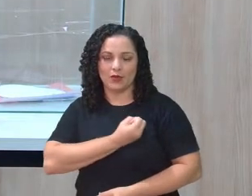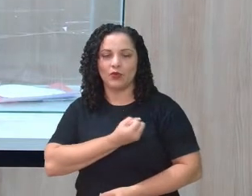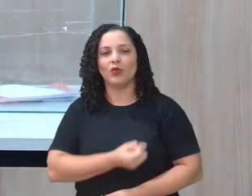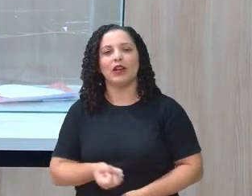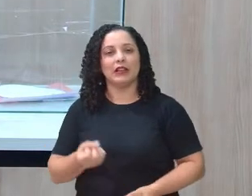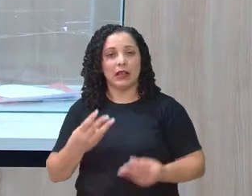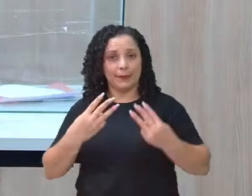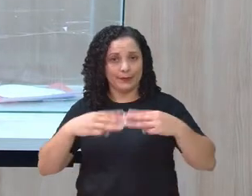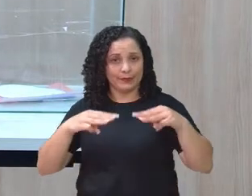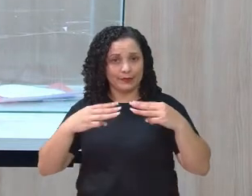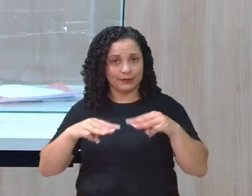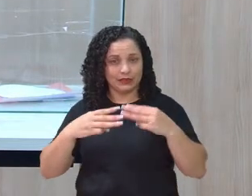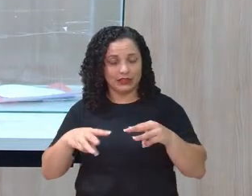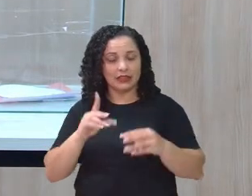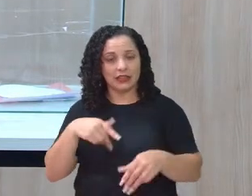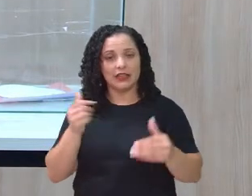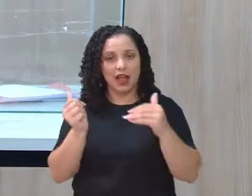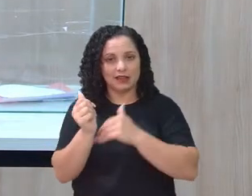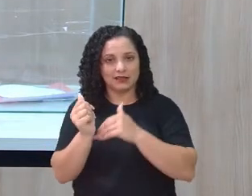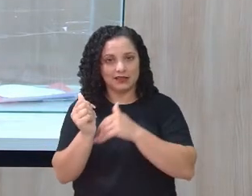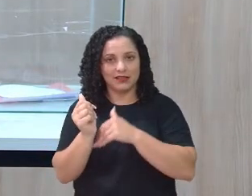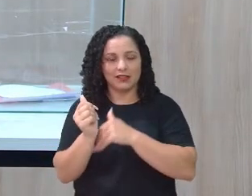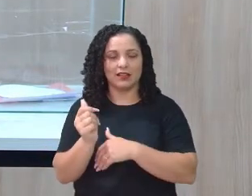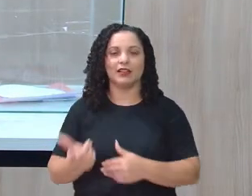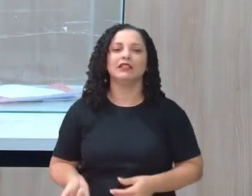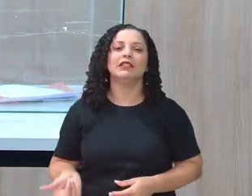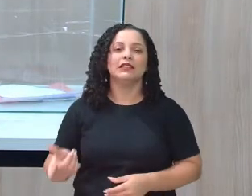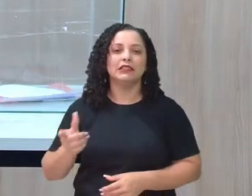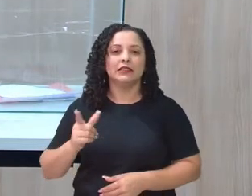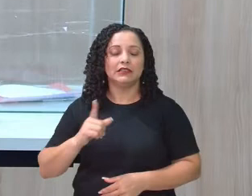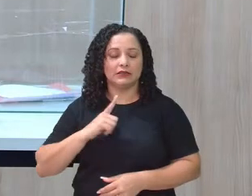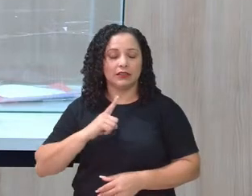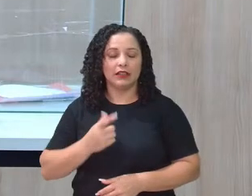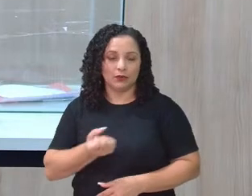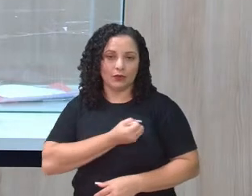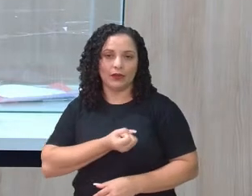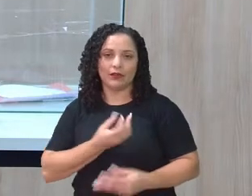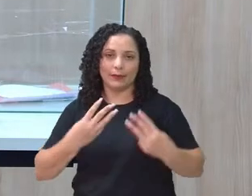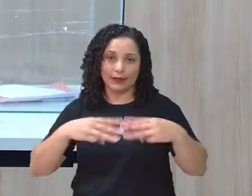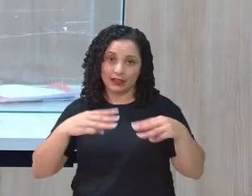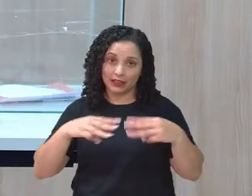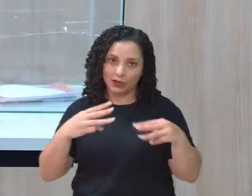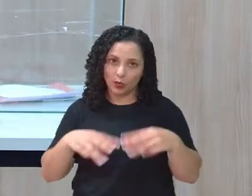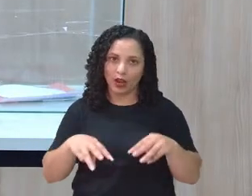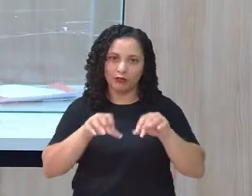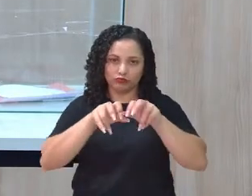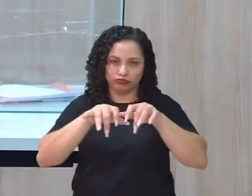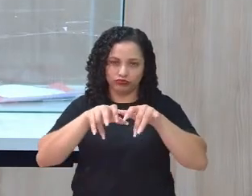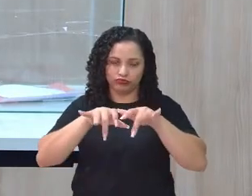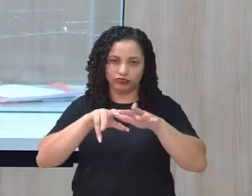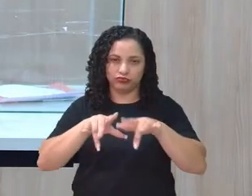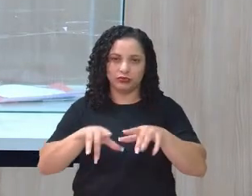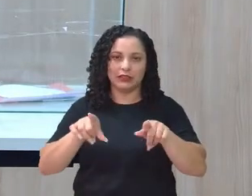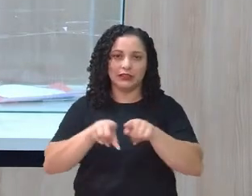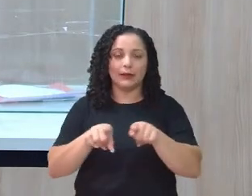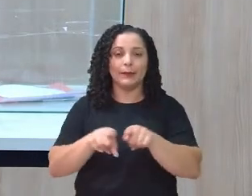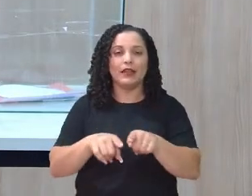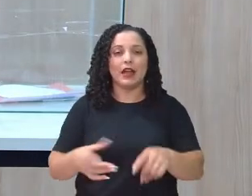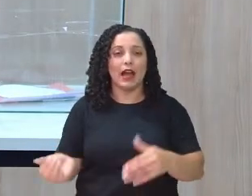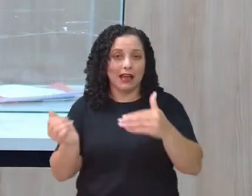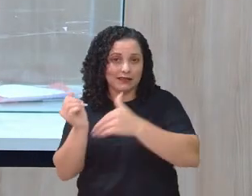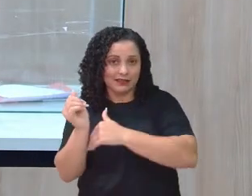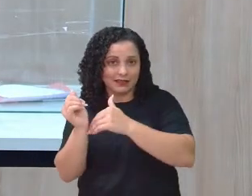O login é a sua matrícula e a senha são os 8 dígitos aí do dia do seu